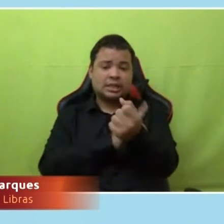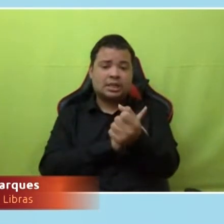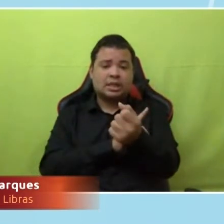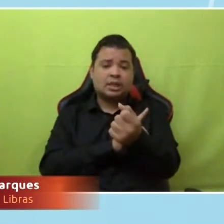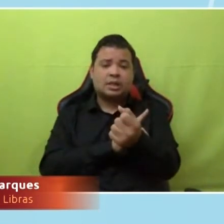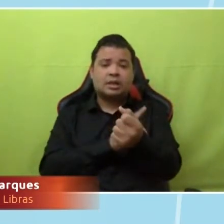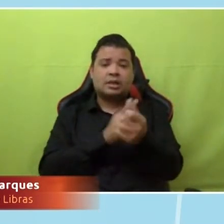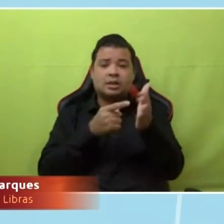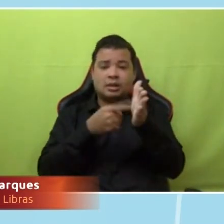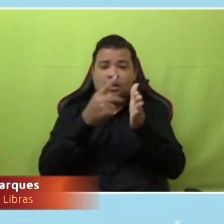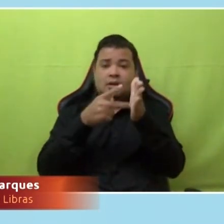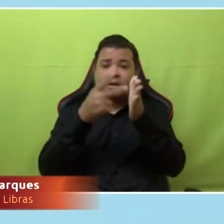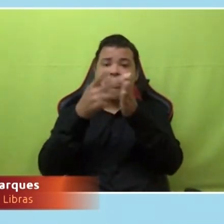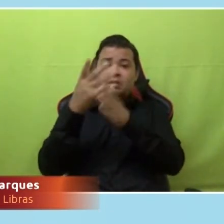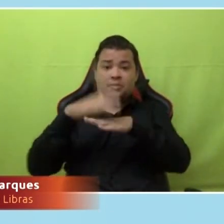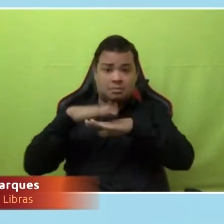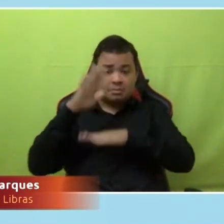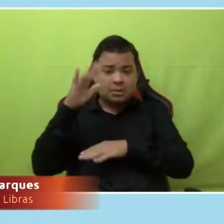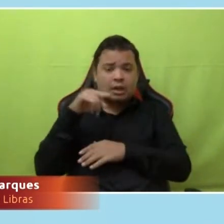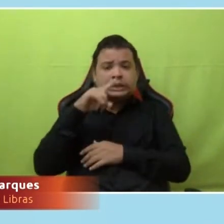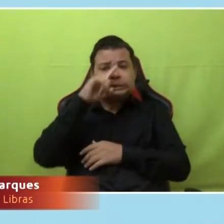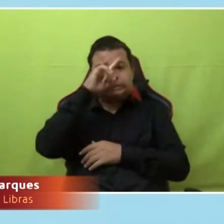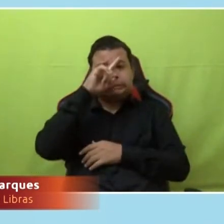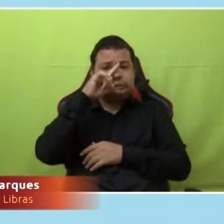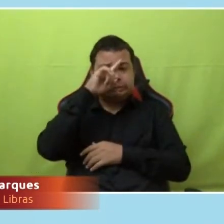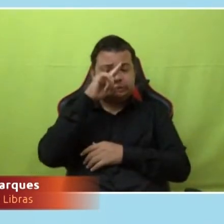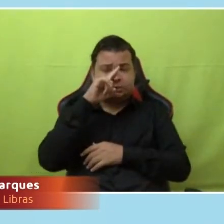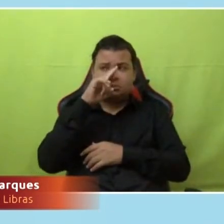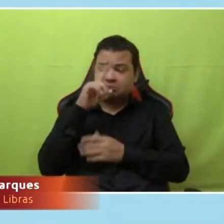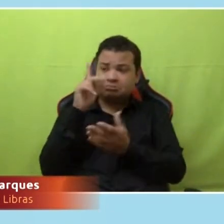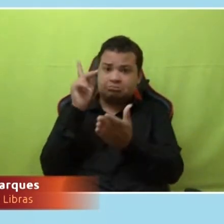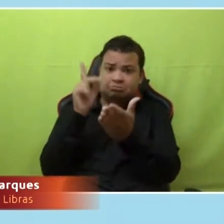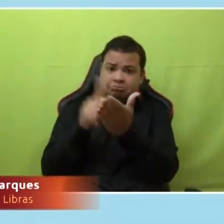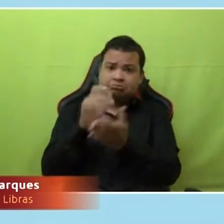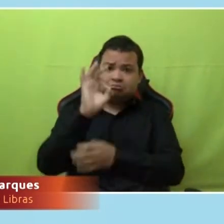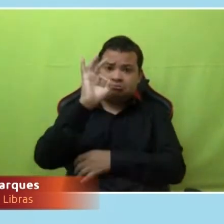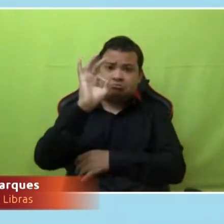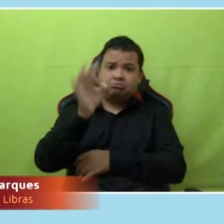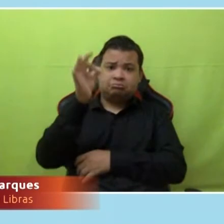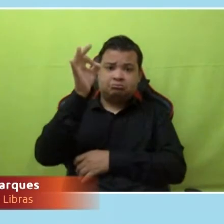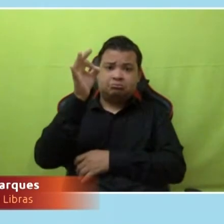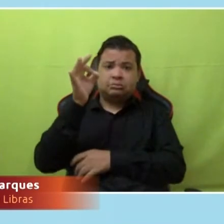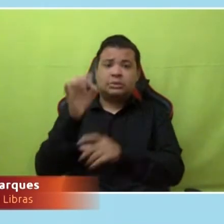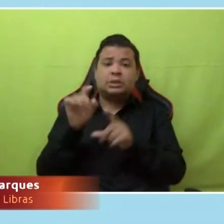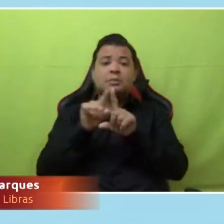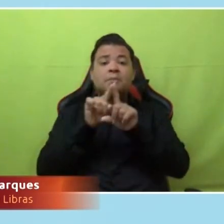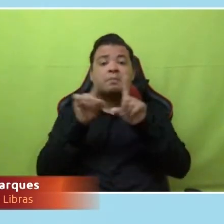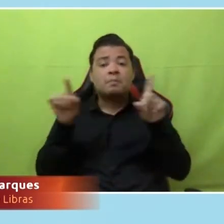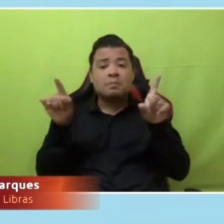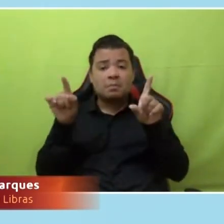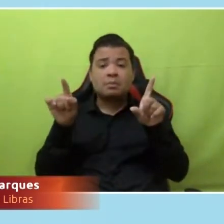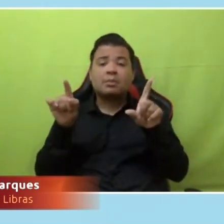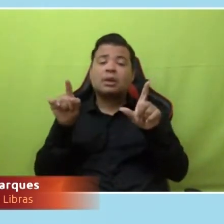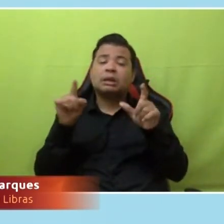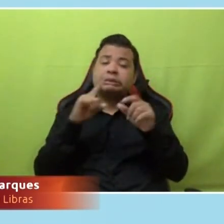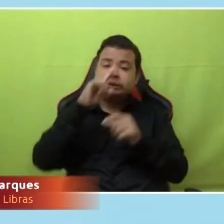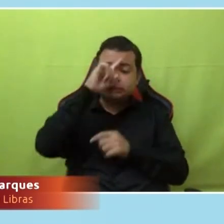risco. E tudo indica que é mesmo. Só que esse risco, ele depende de alguns